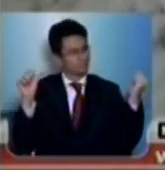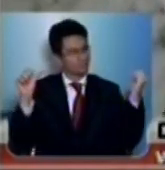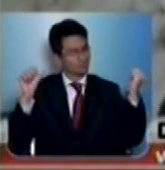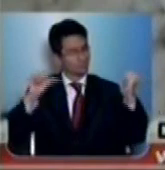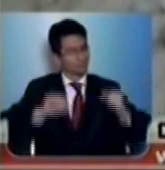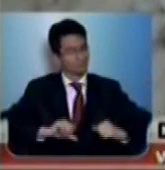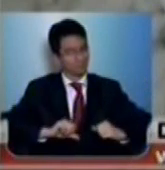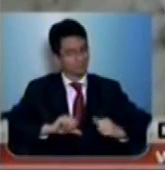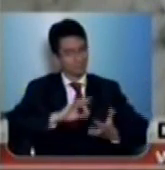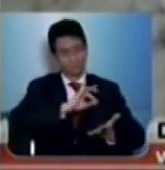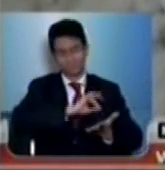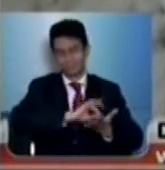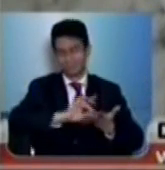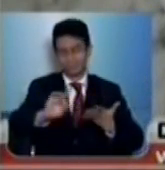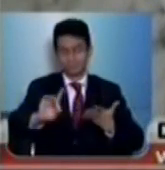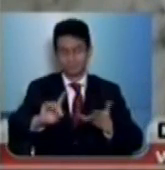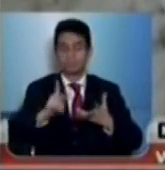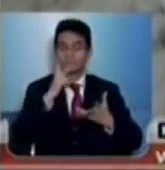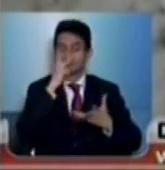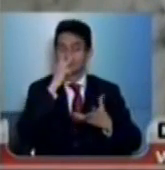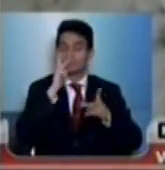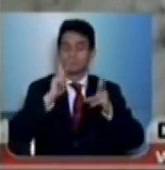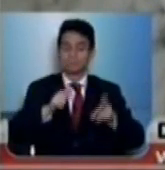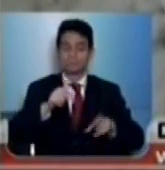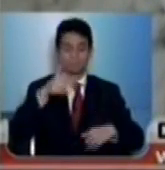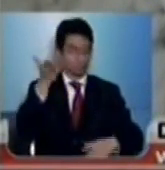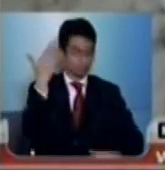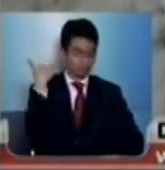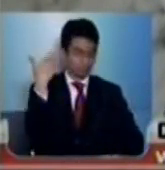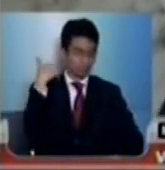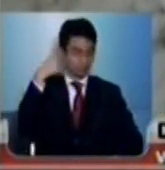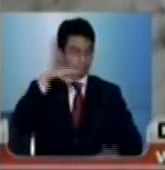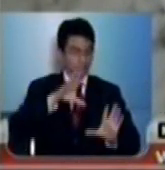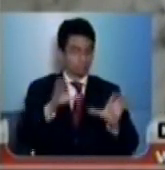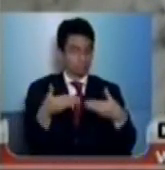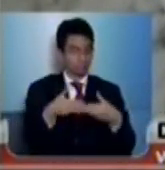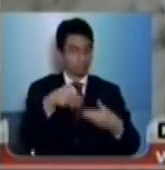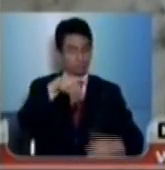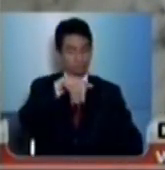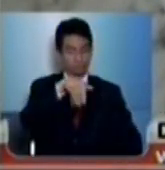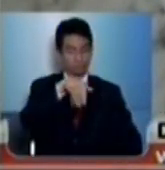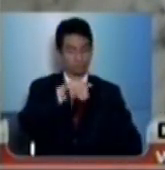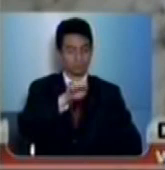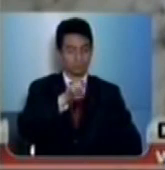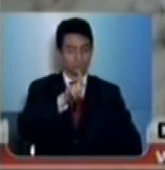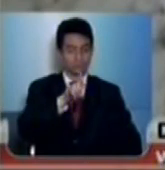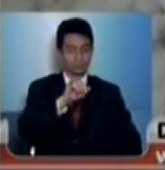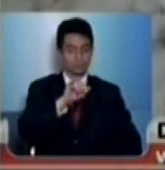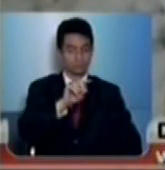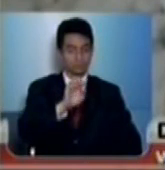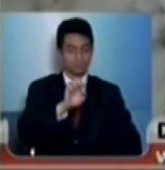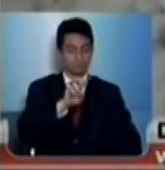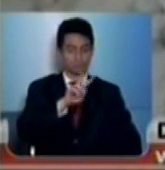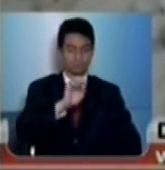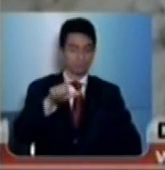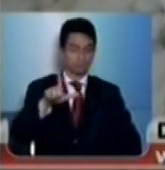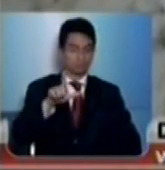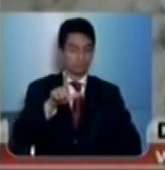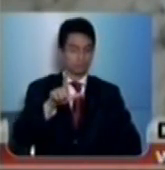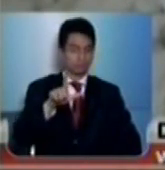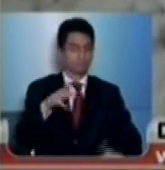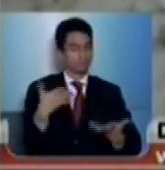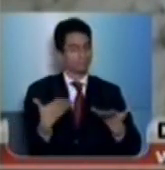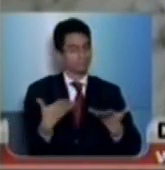medieval que não funciona que não recupera os presos né que aliás eh aperfeiçoa